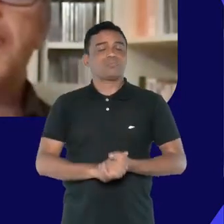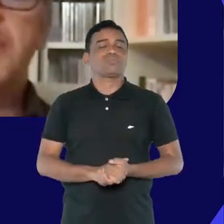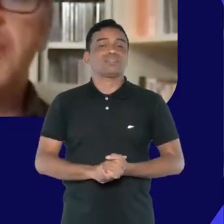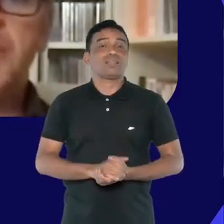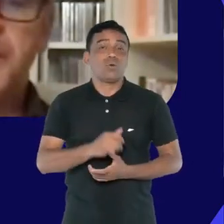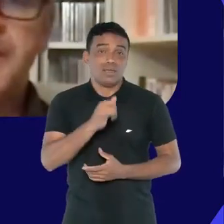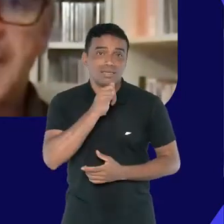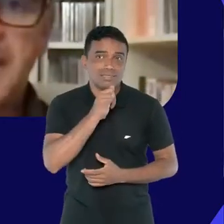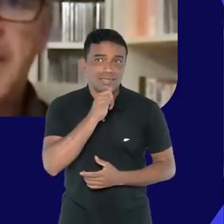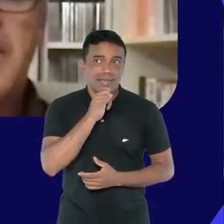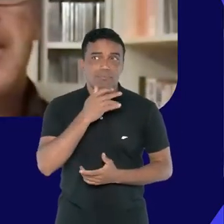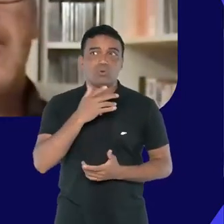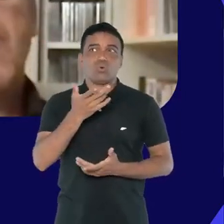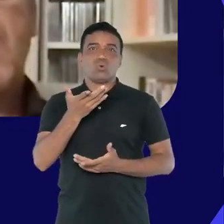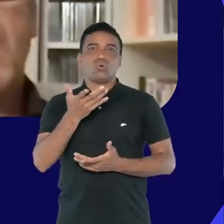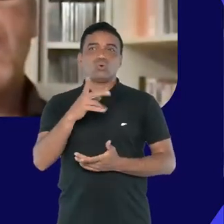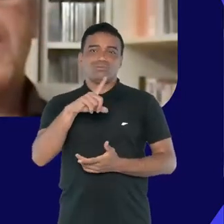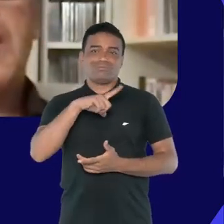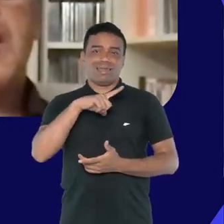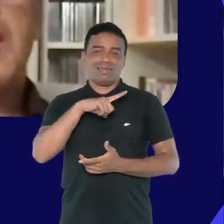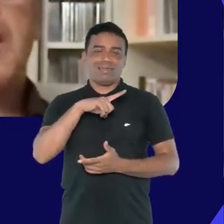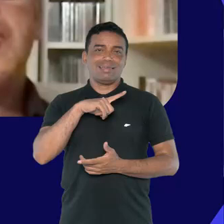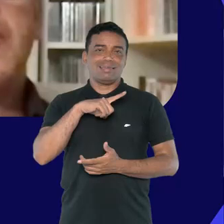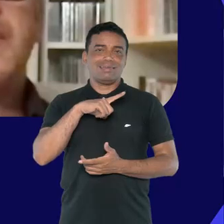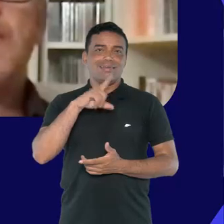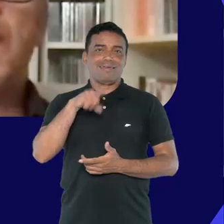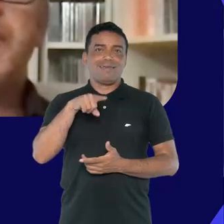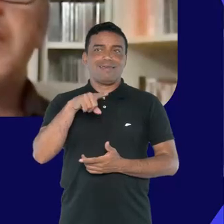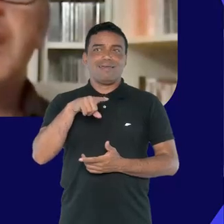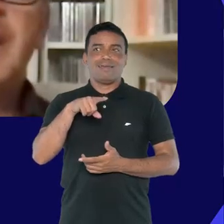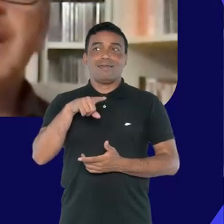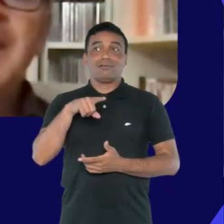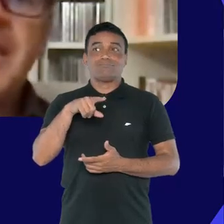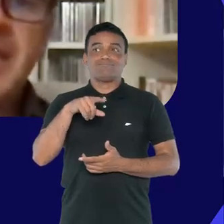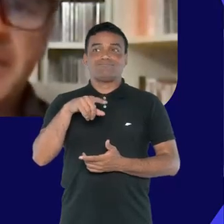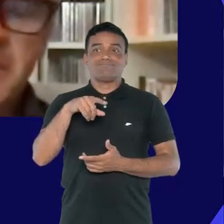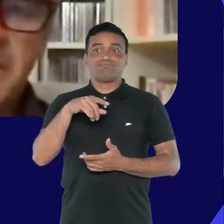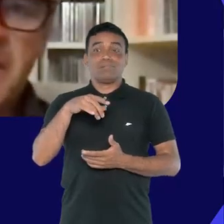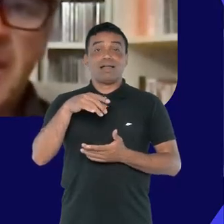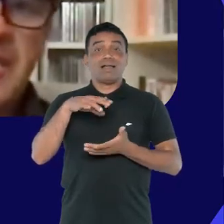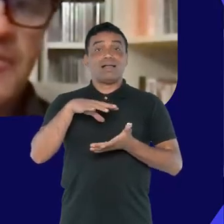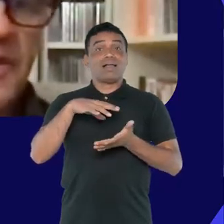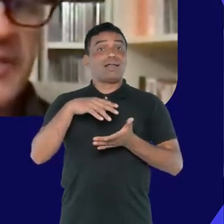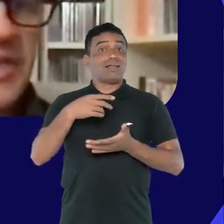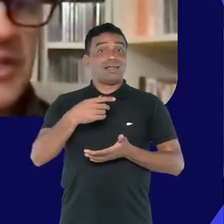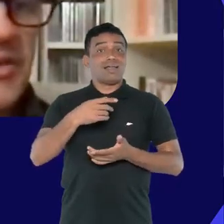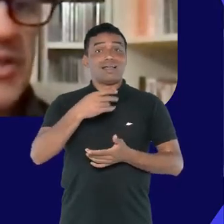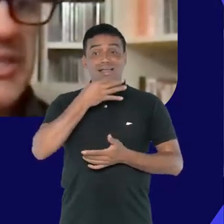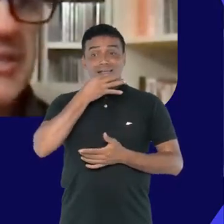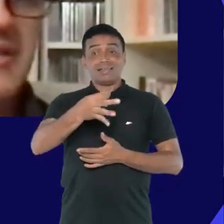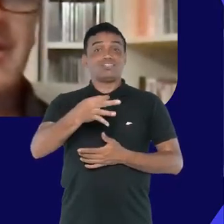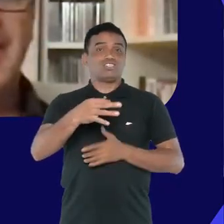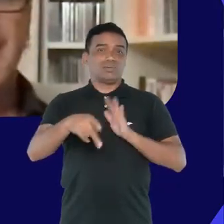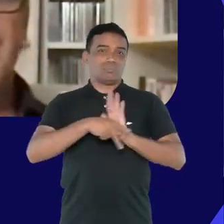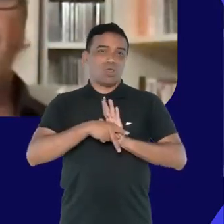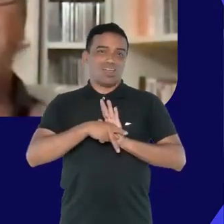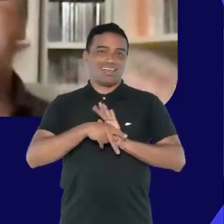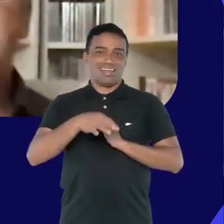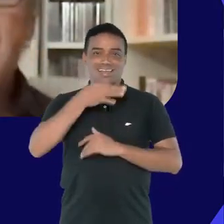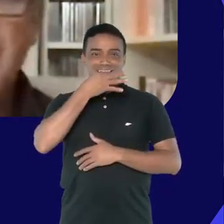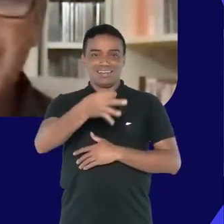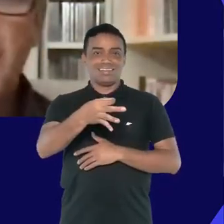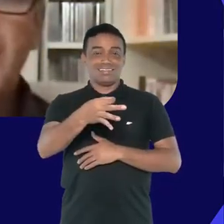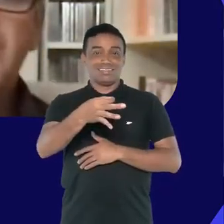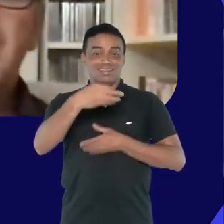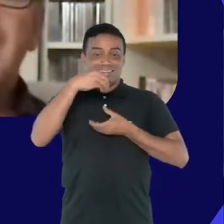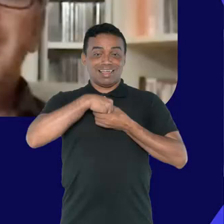nós temos de estabelecer com as nossas vozes críticas, as vozes que nós